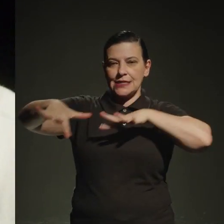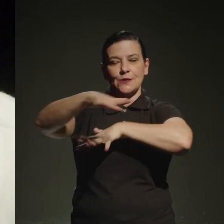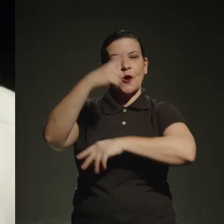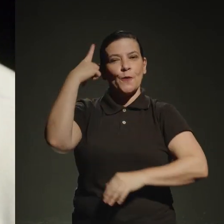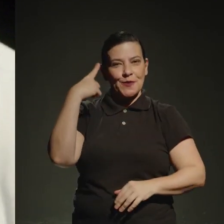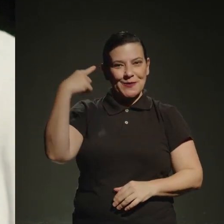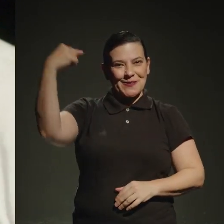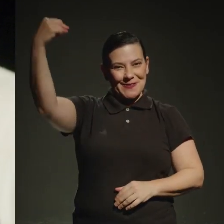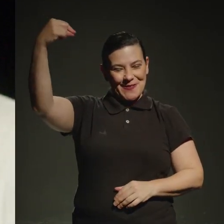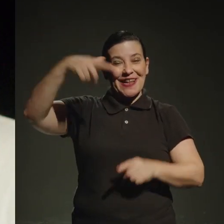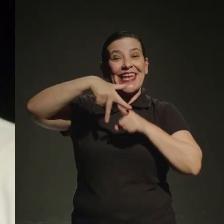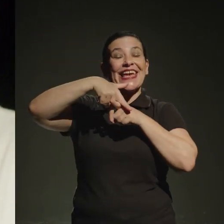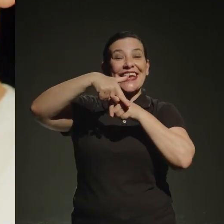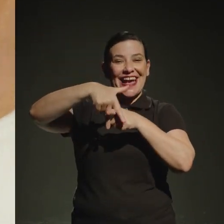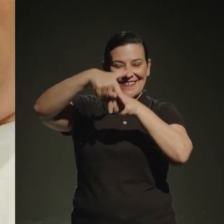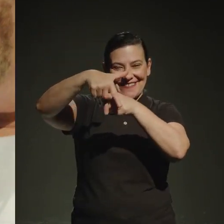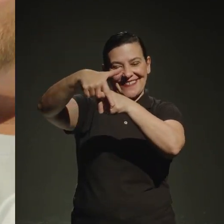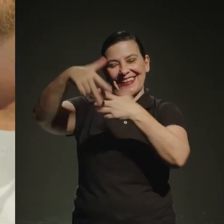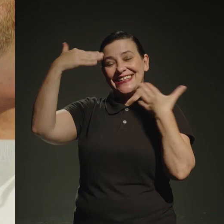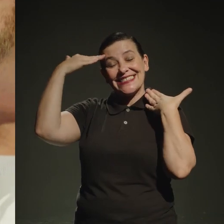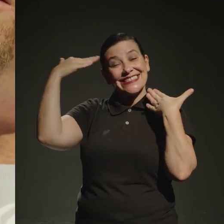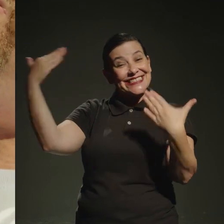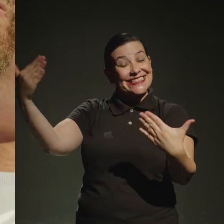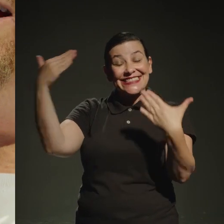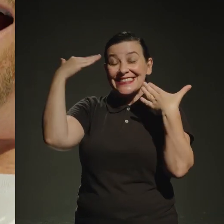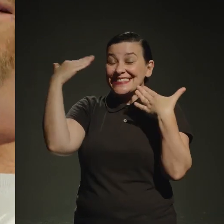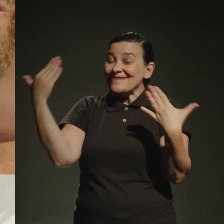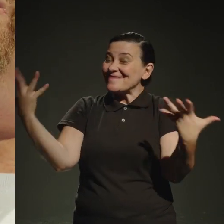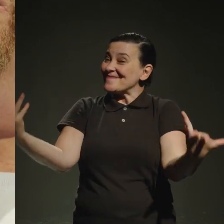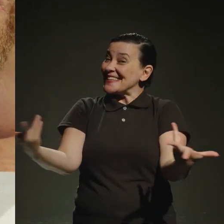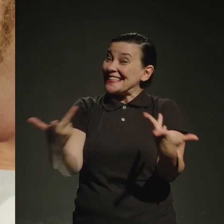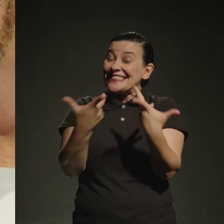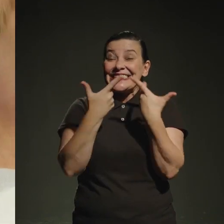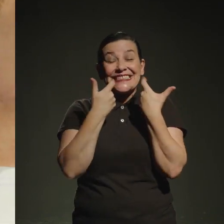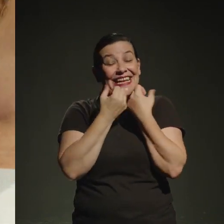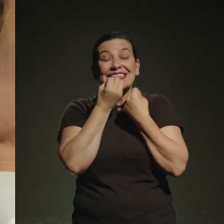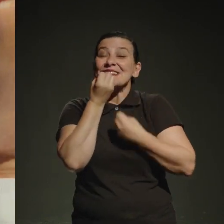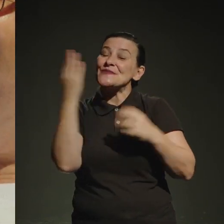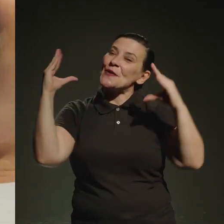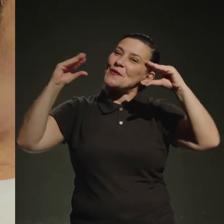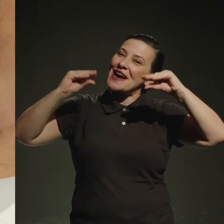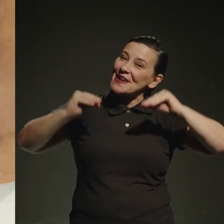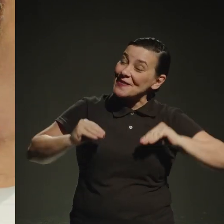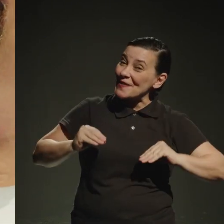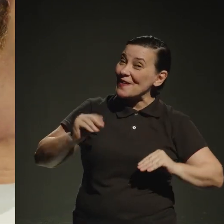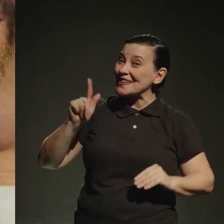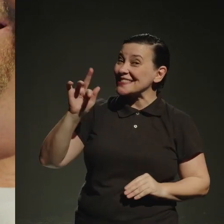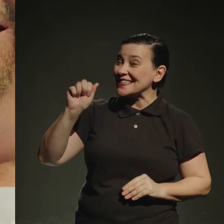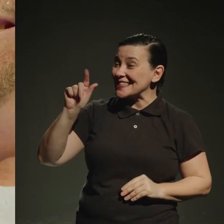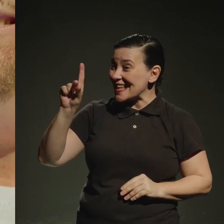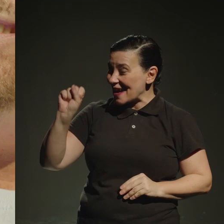Gracias. Gracias. Encantado. Buenas noches, señor Don Giraldo. Buenas noches.